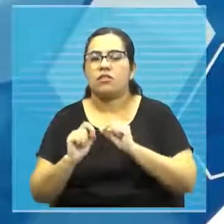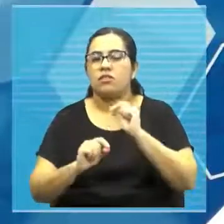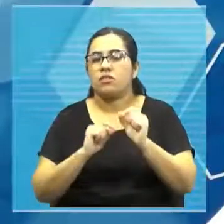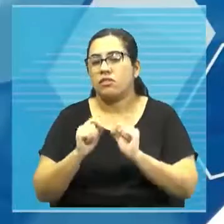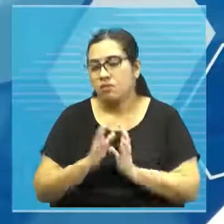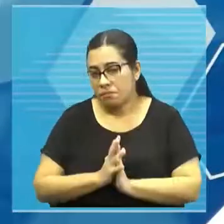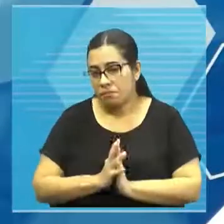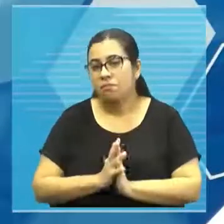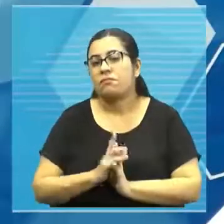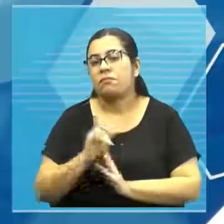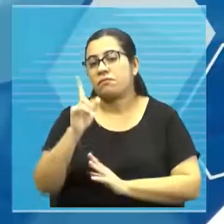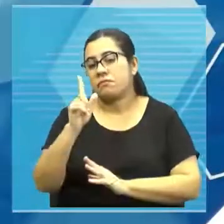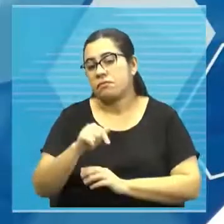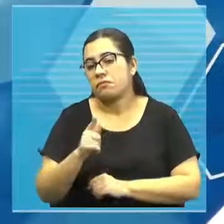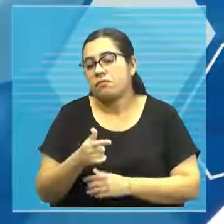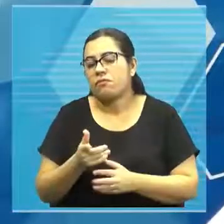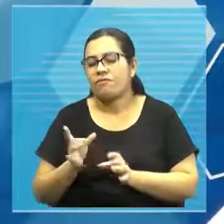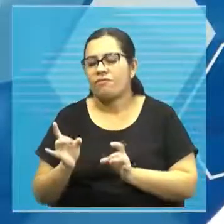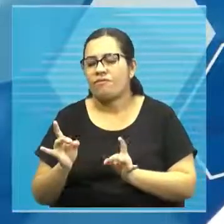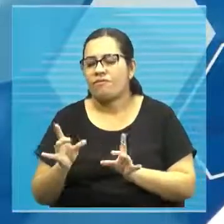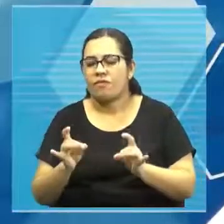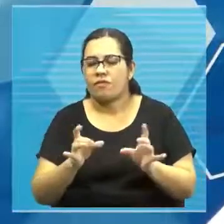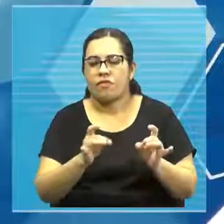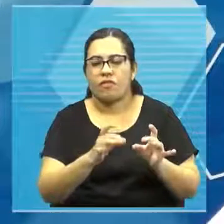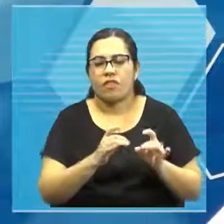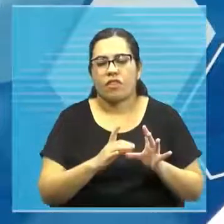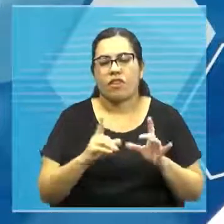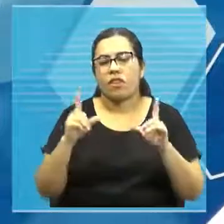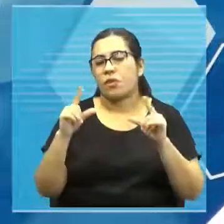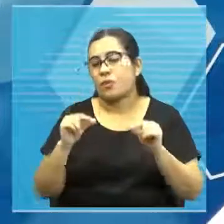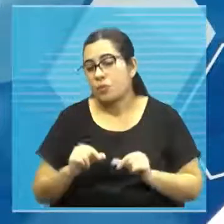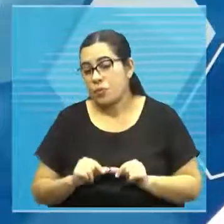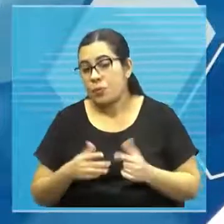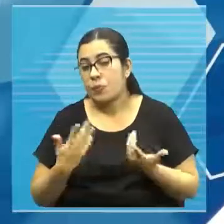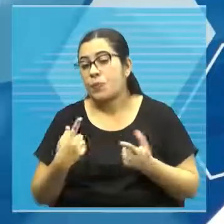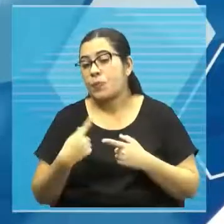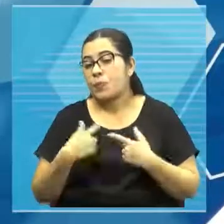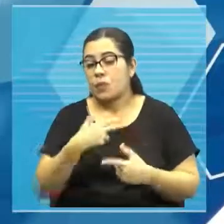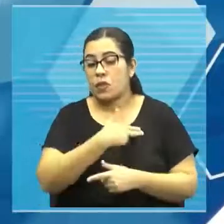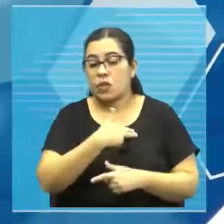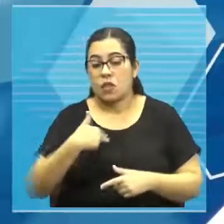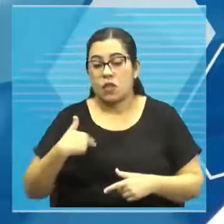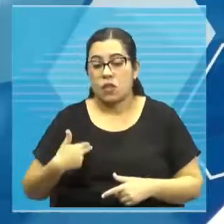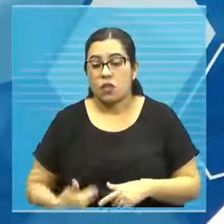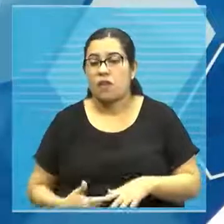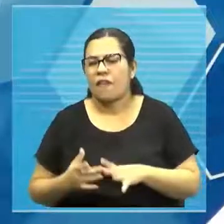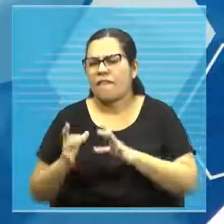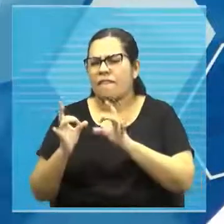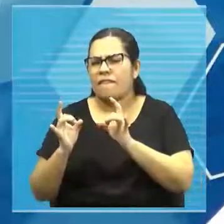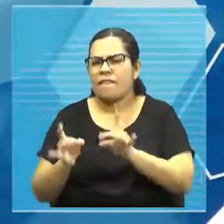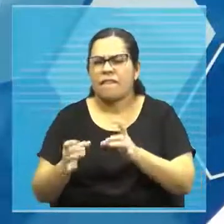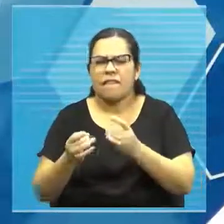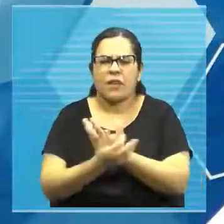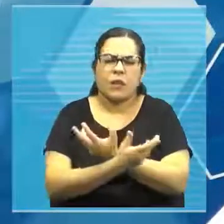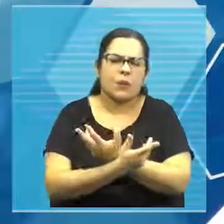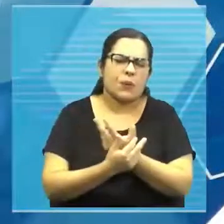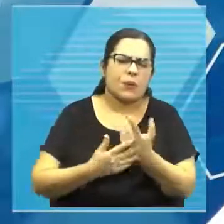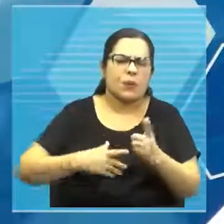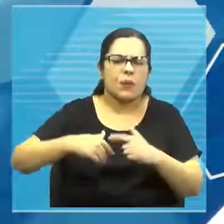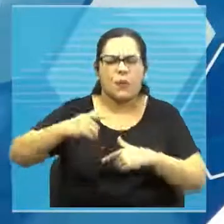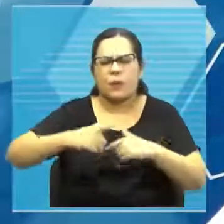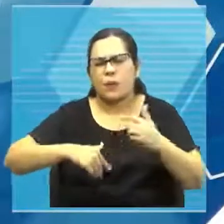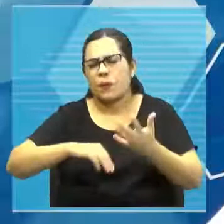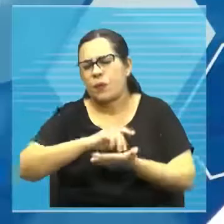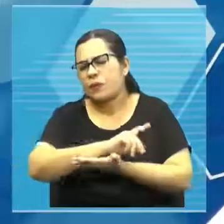sendo a o mercado é porque a China Supre o mercado internacional de insumos de